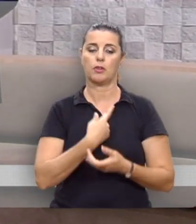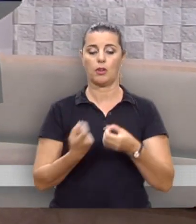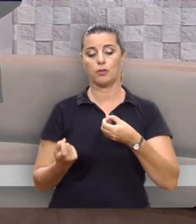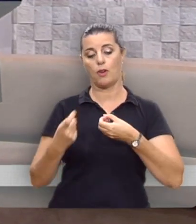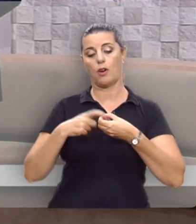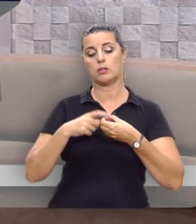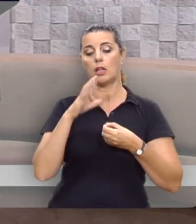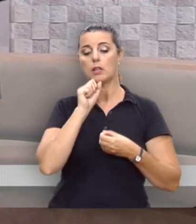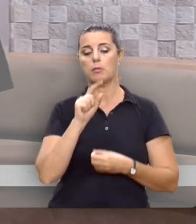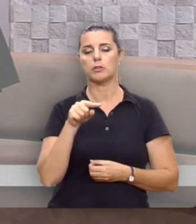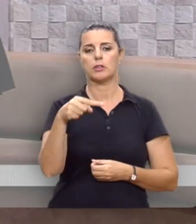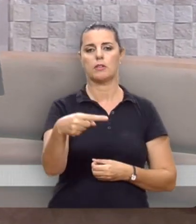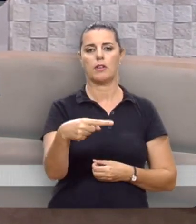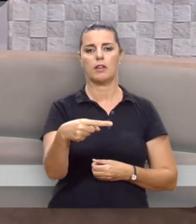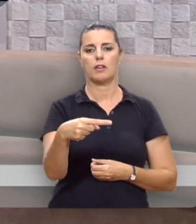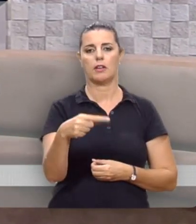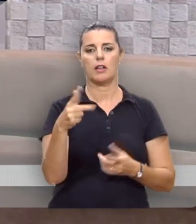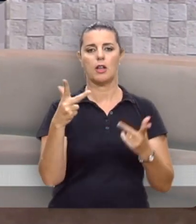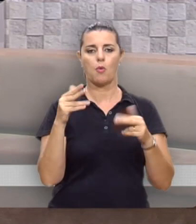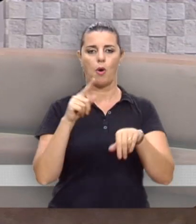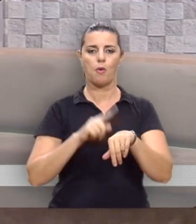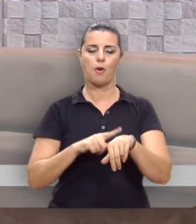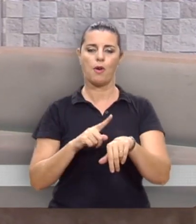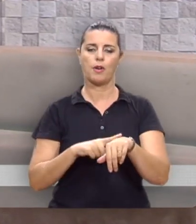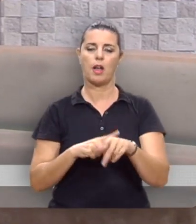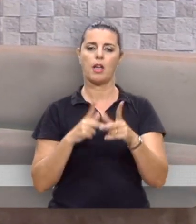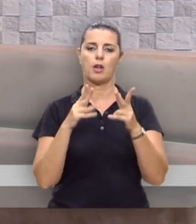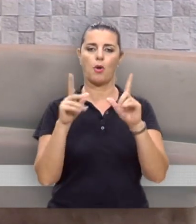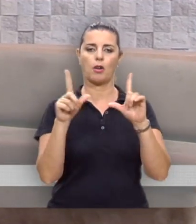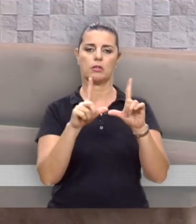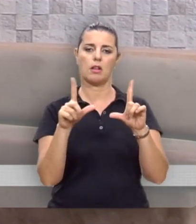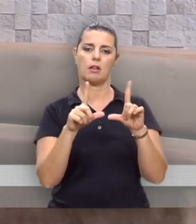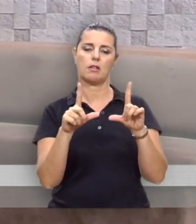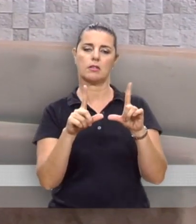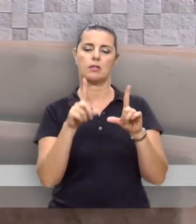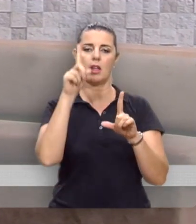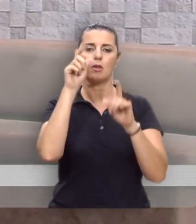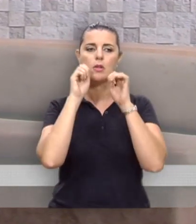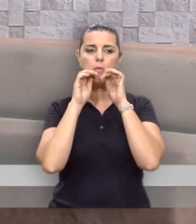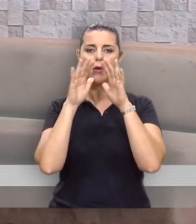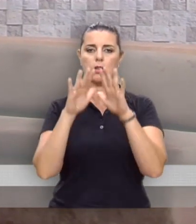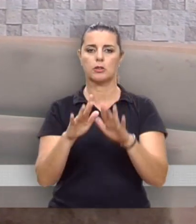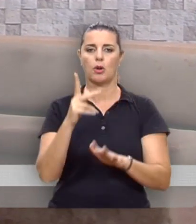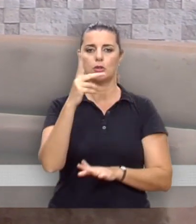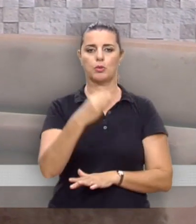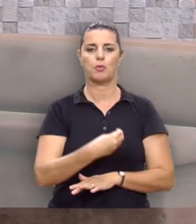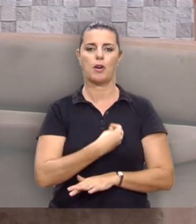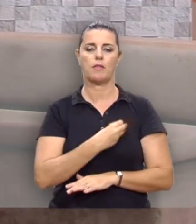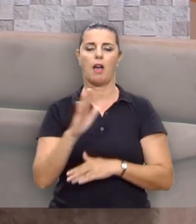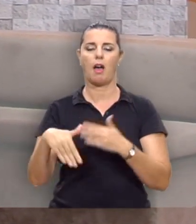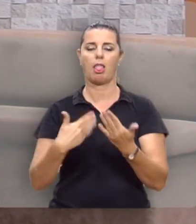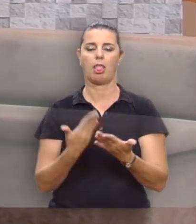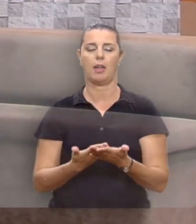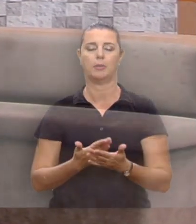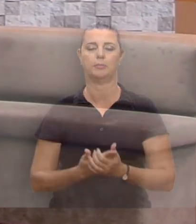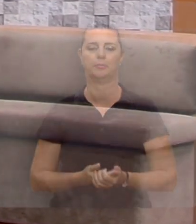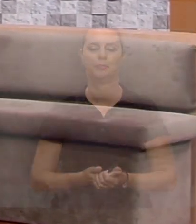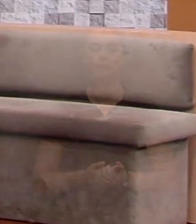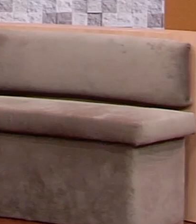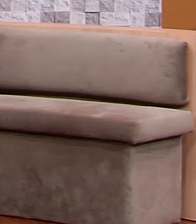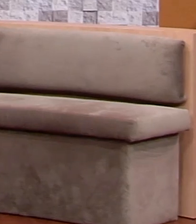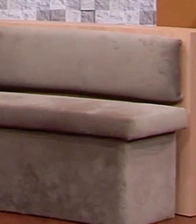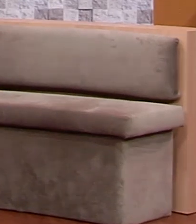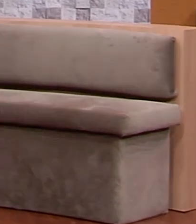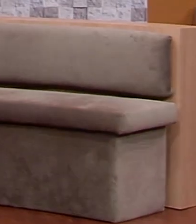voltaremos, se Deus permitir, no próximo sábado, neste mesmo horário, nesta mesma emissora. Deus abençoe vocês e até lá, se Deus